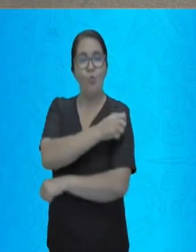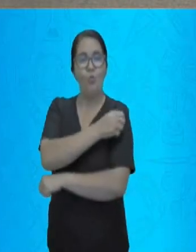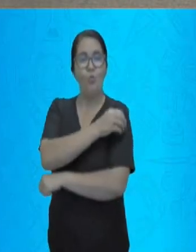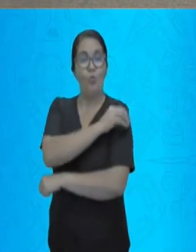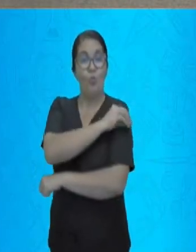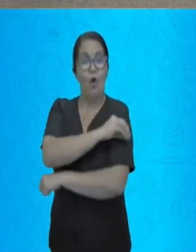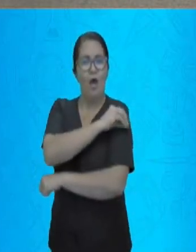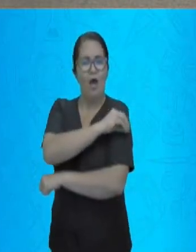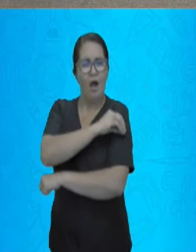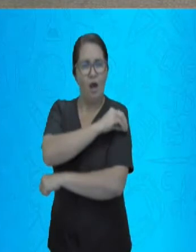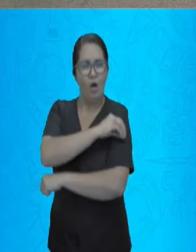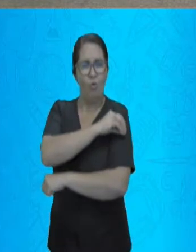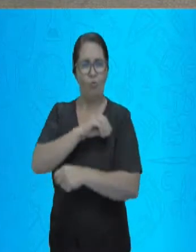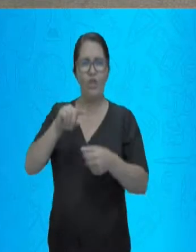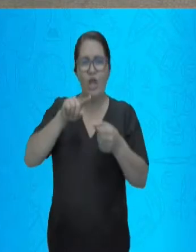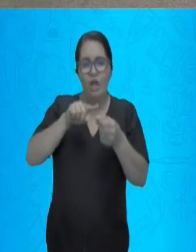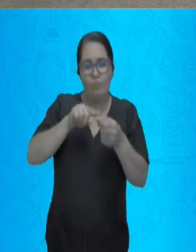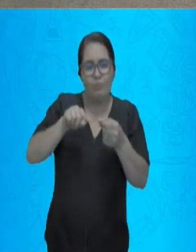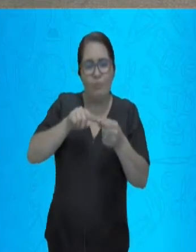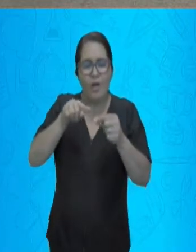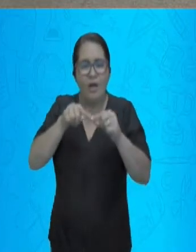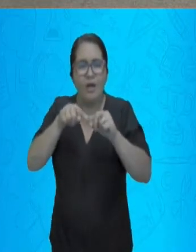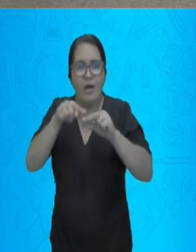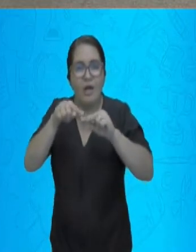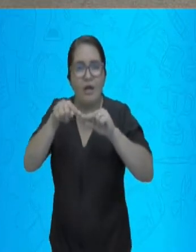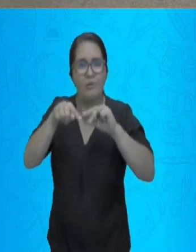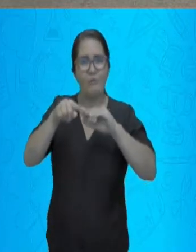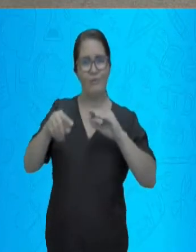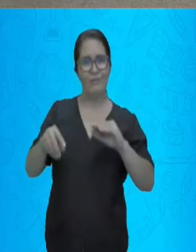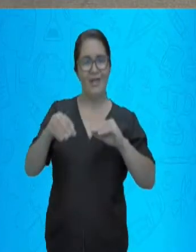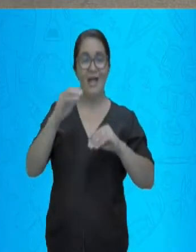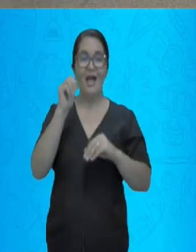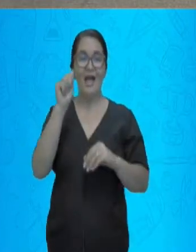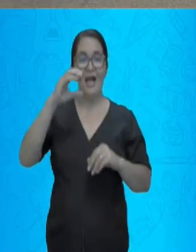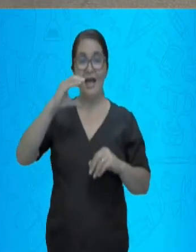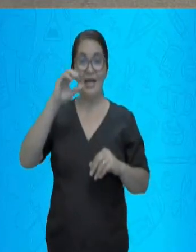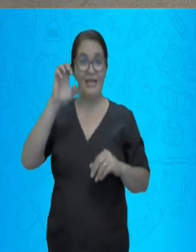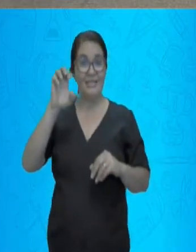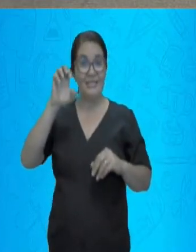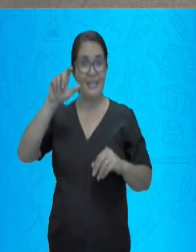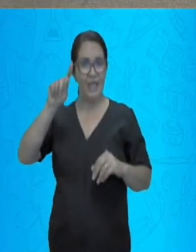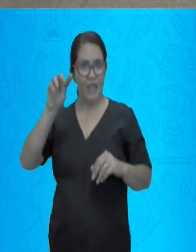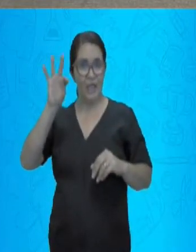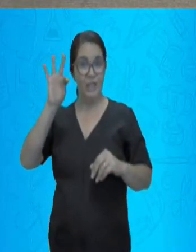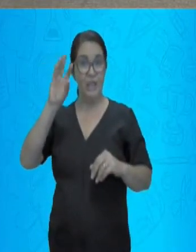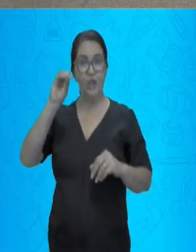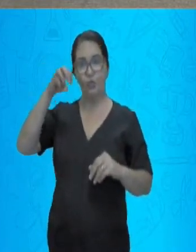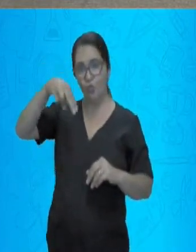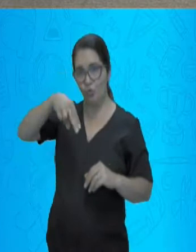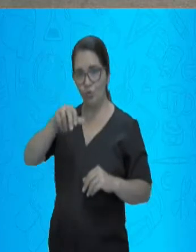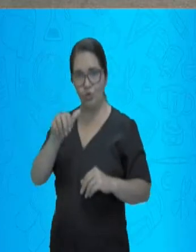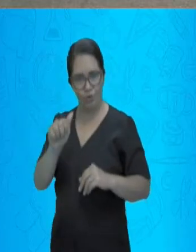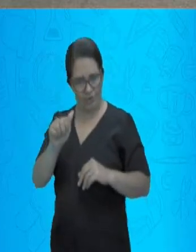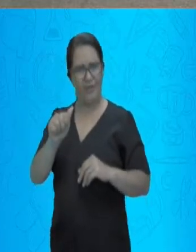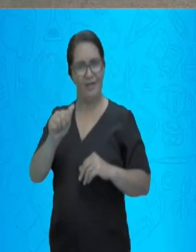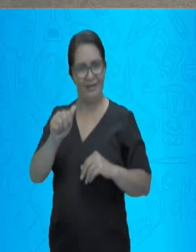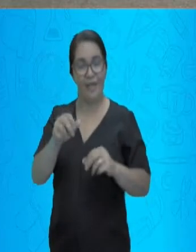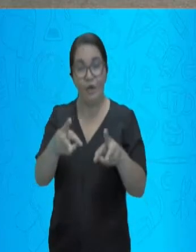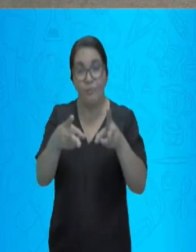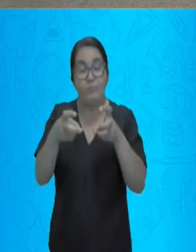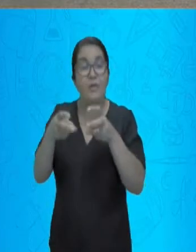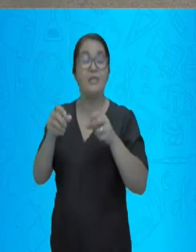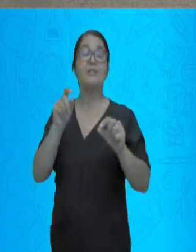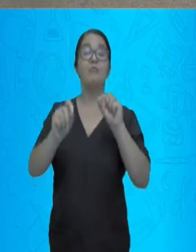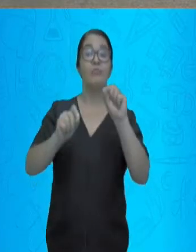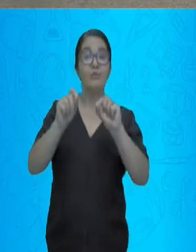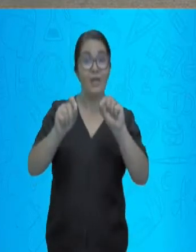para perceber que as características são bem próprias, são marcantes daquela substância? Ou